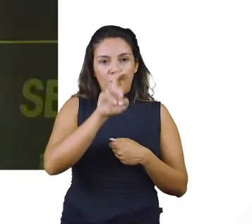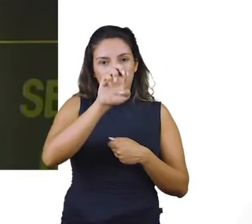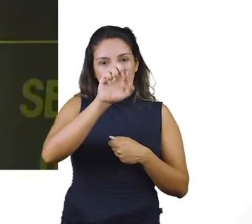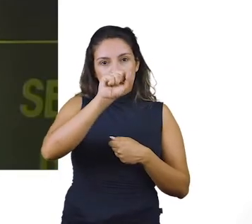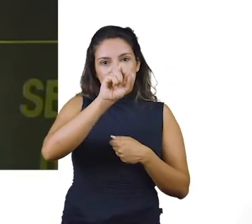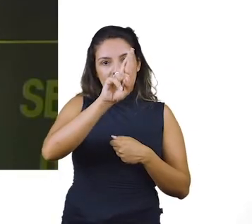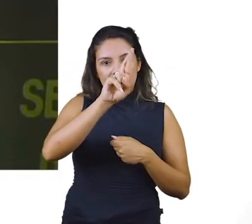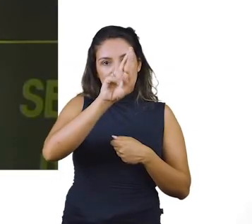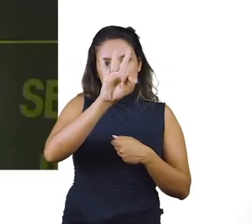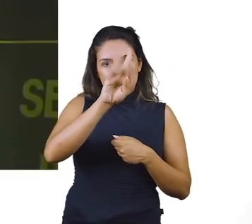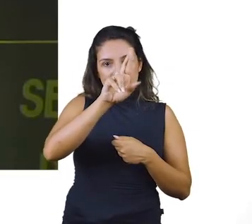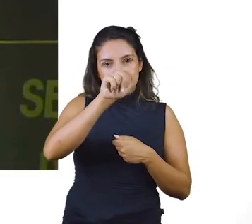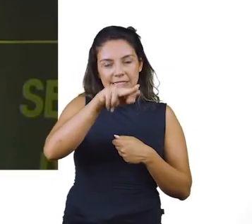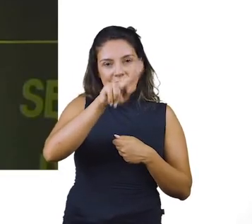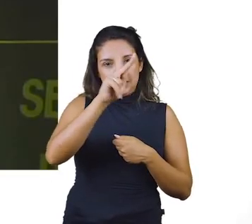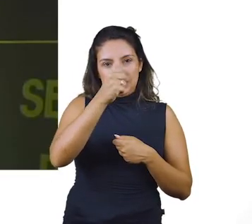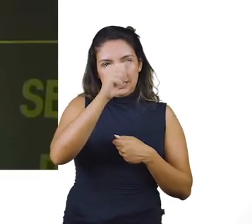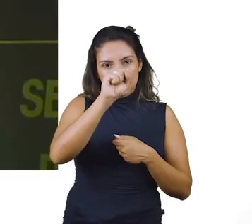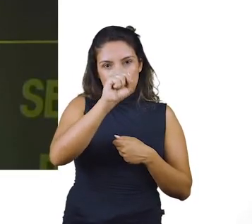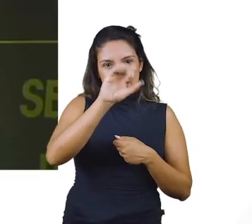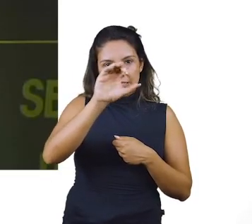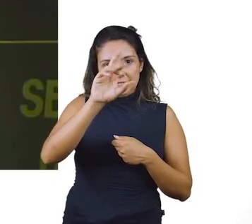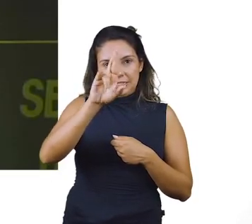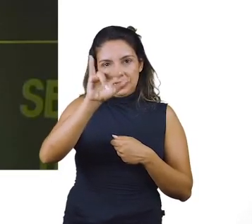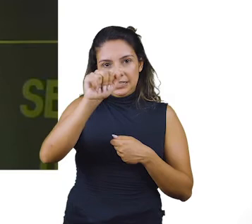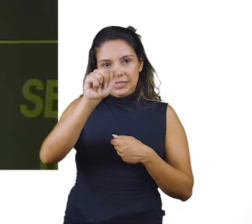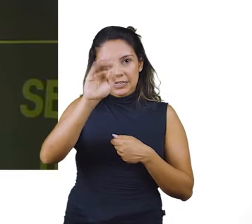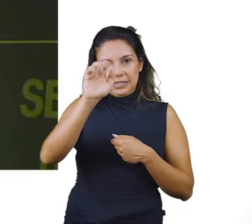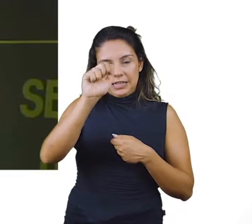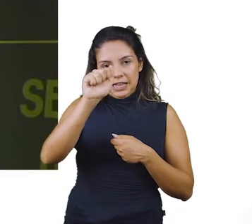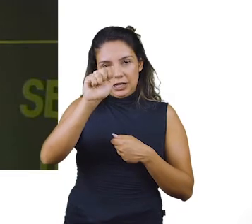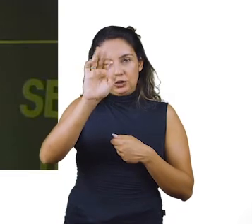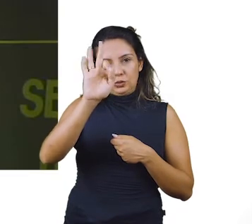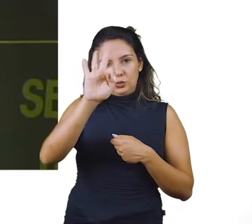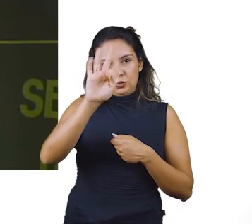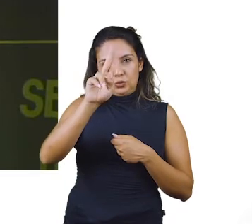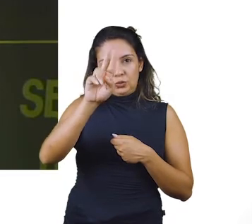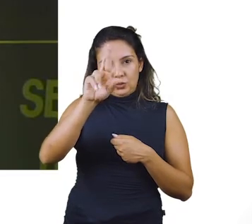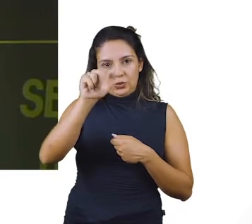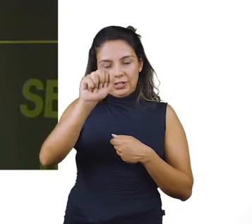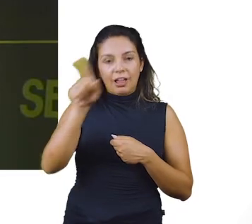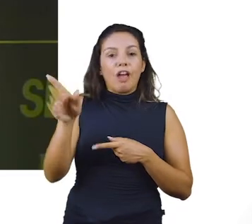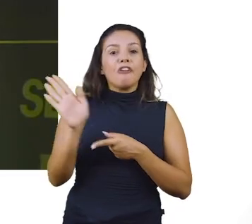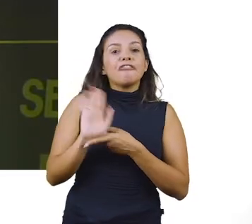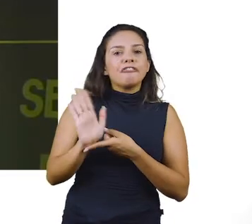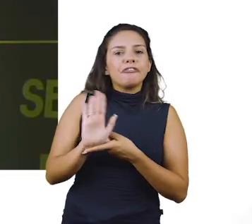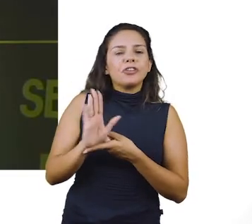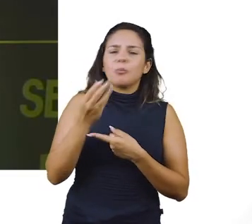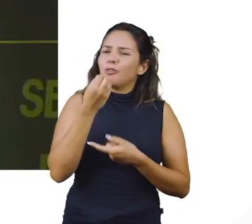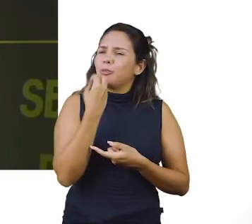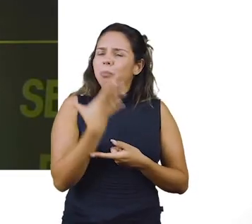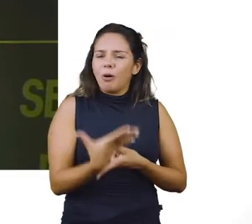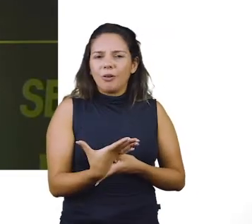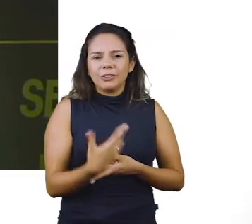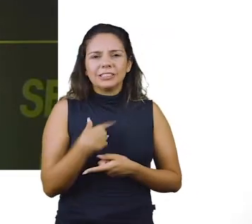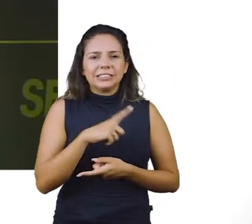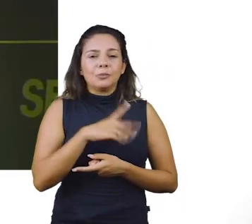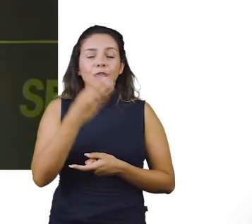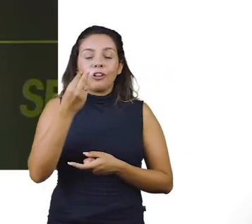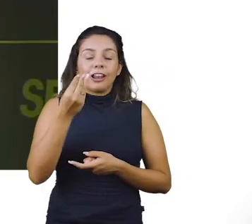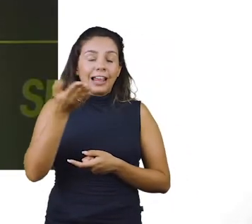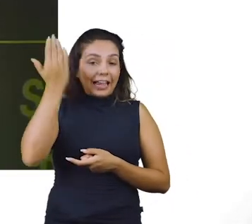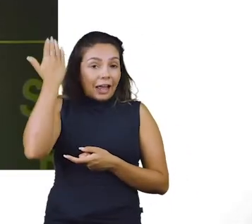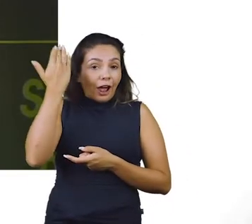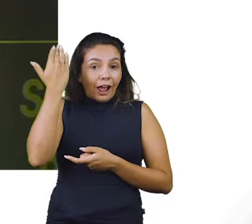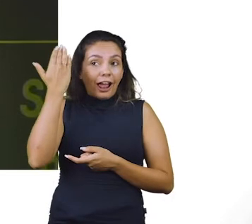Criaturas, do meu segundo livro de contos chamado Memórias da Sede. Um filme que ficou muito bacana, que eu tenho muita vontade